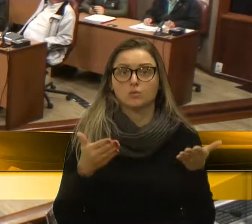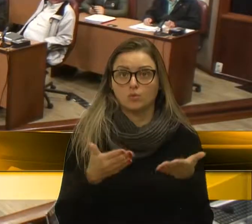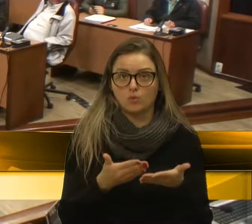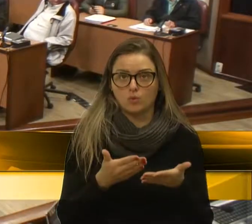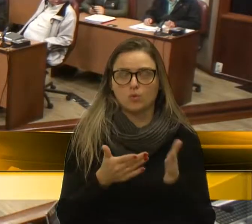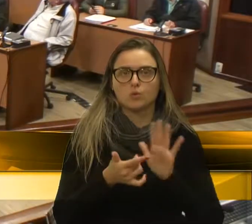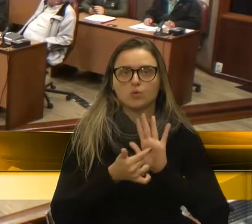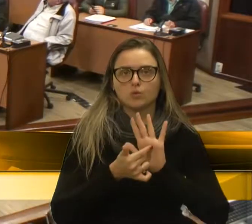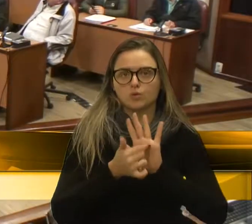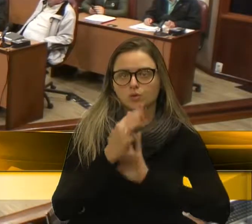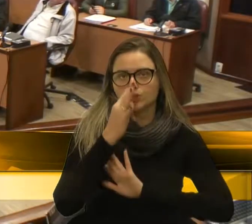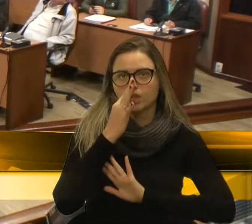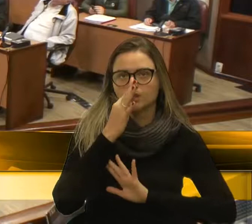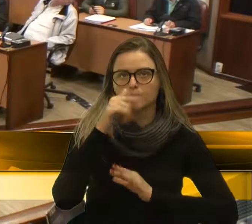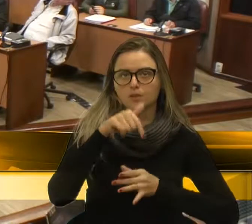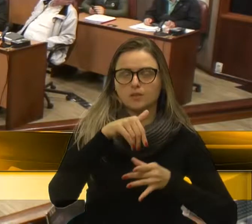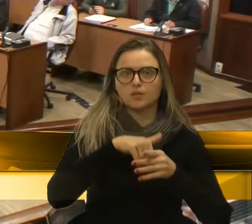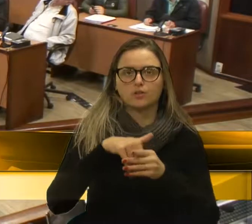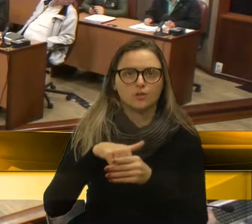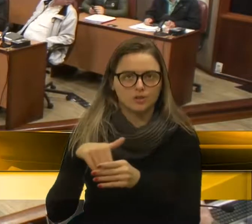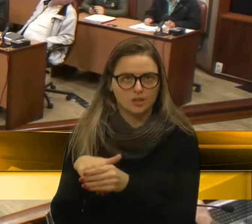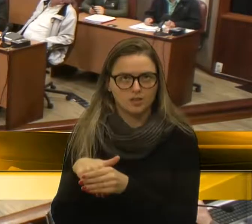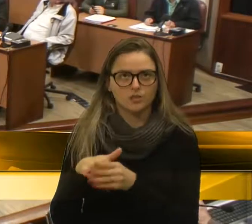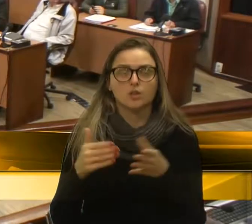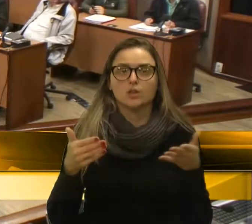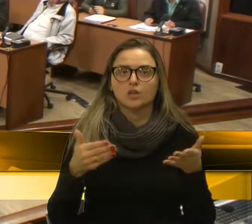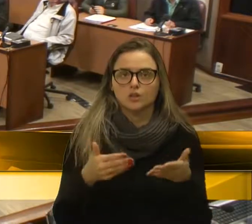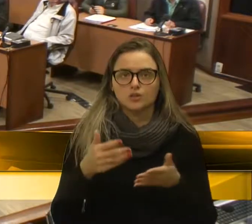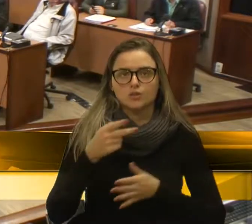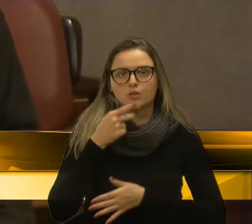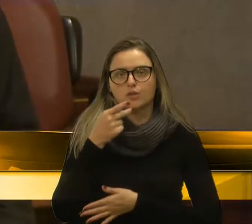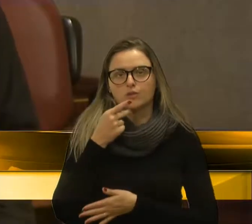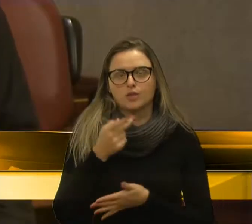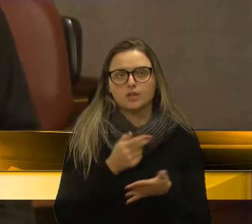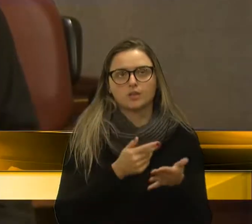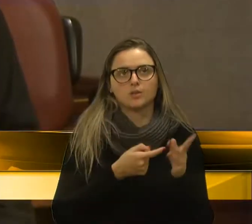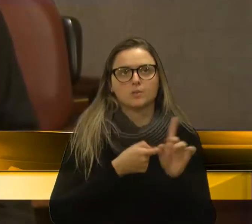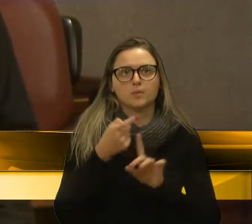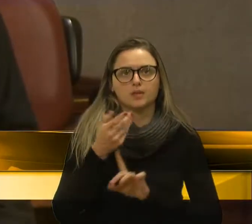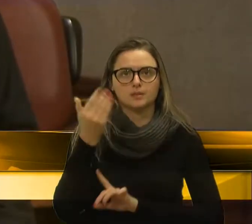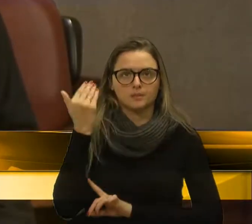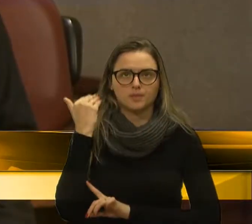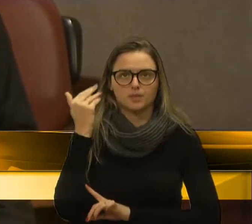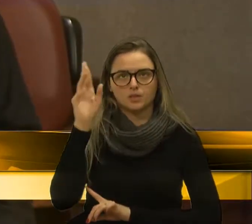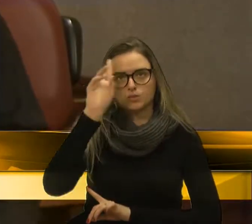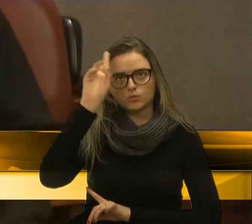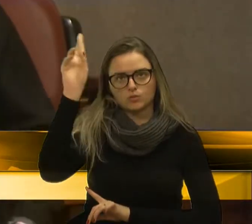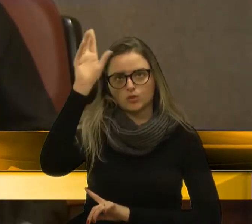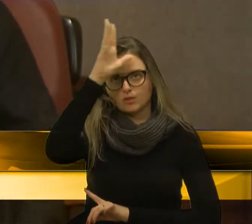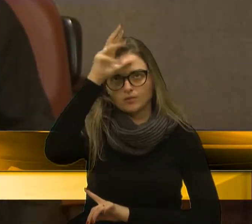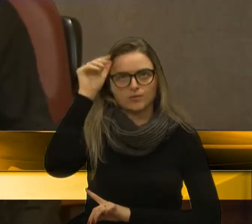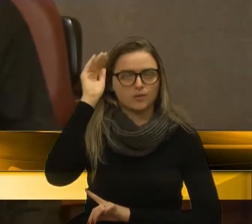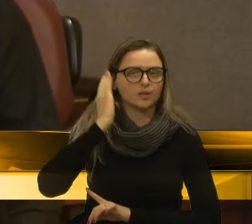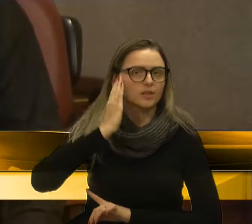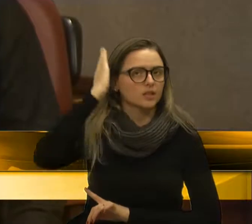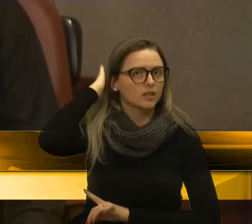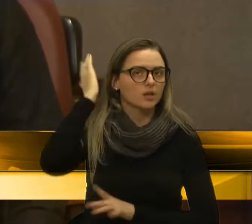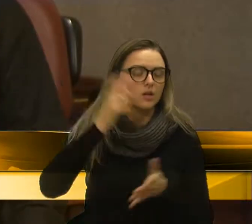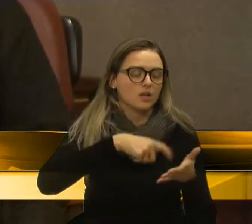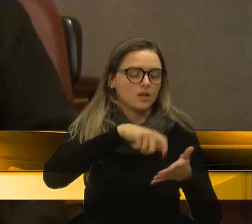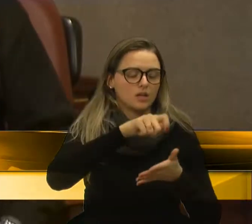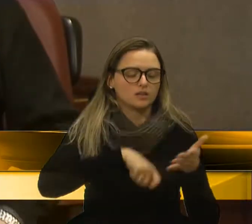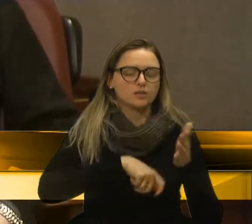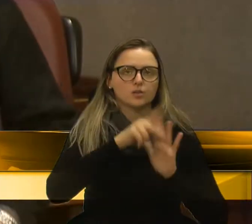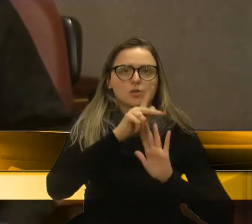apreciado pela casa. Já referi que, no mês passado, o prefeito sancionou projeto